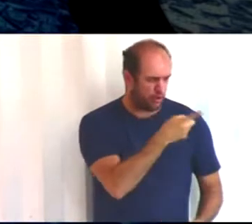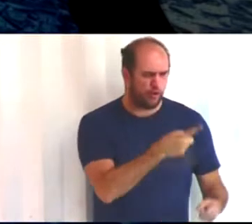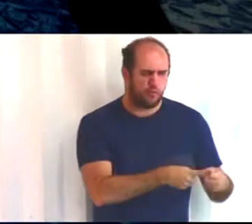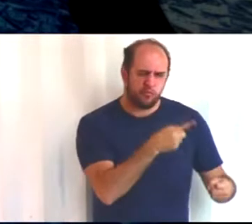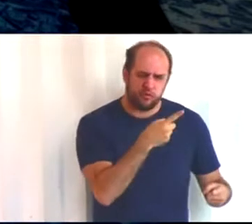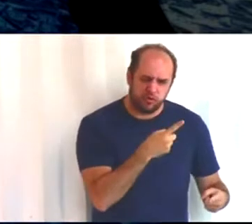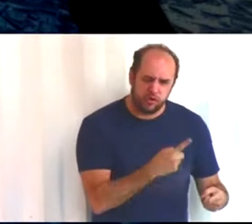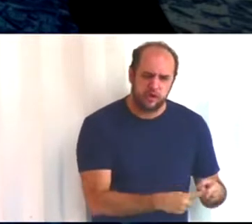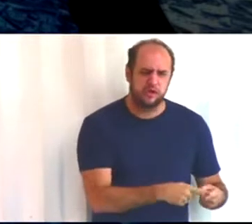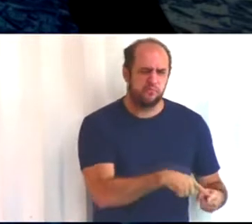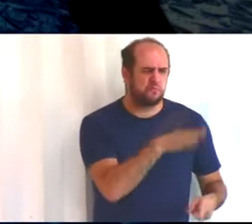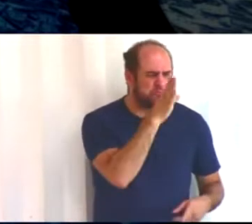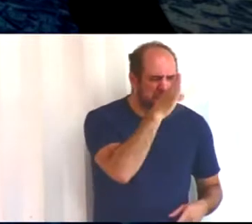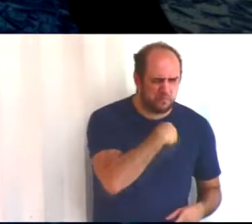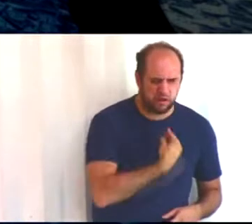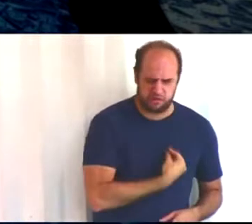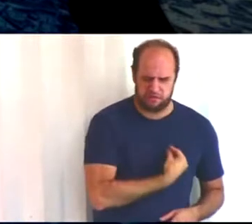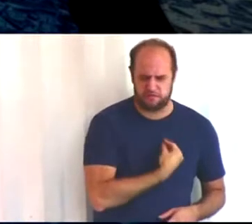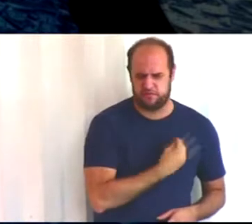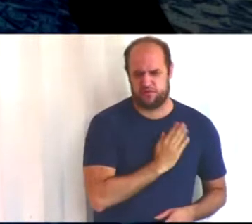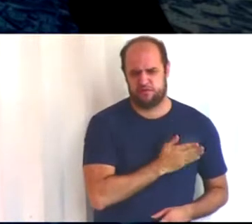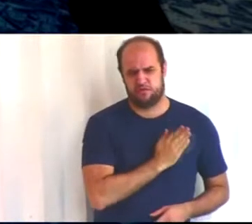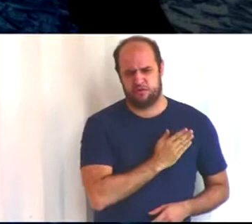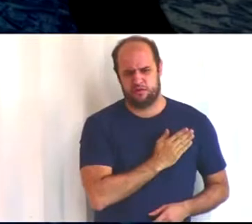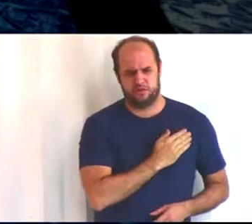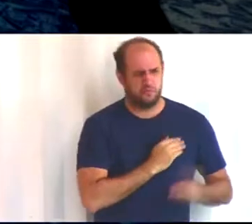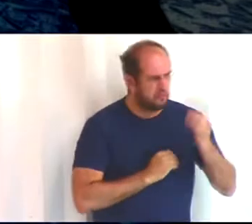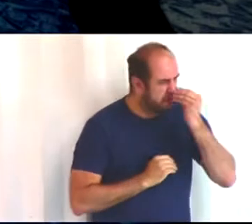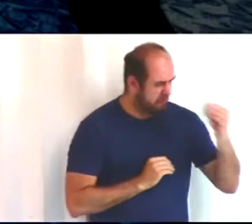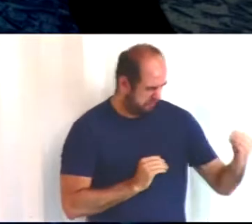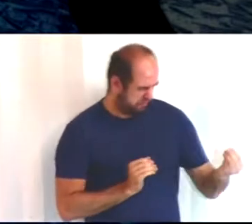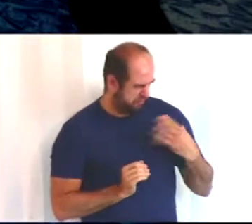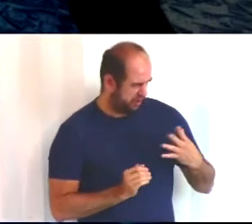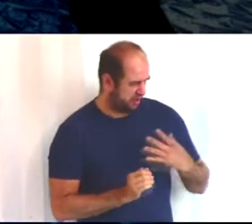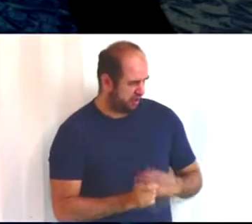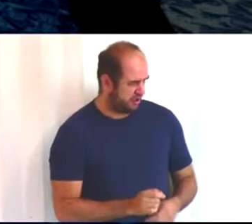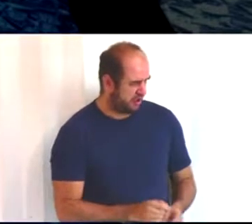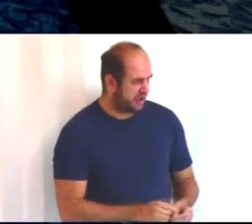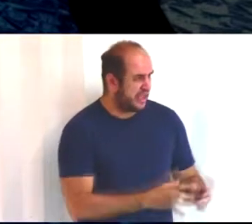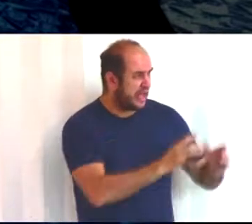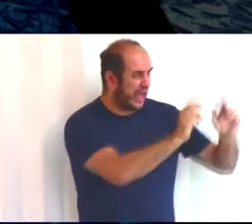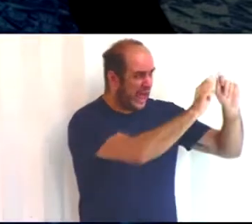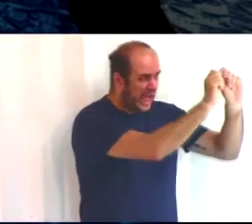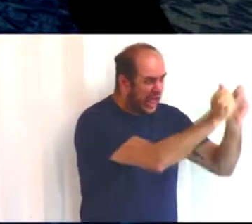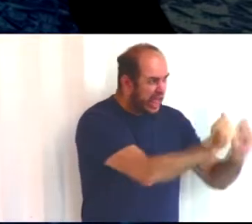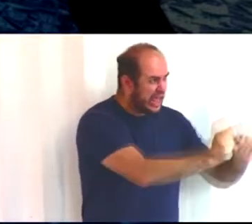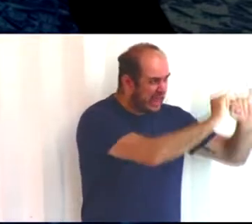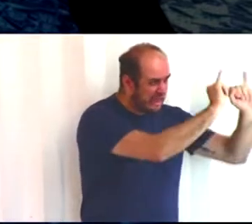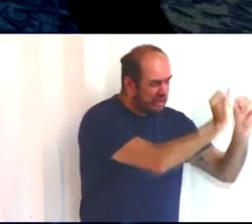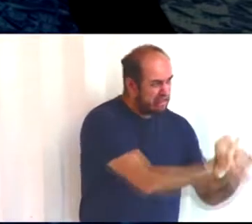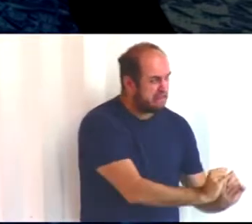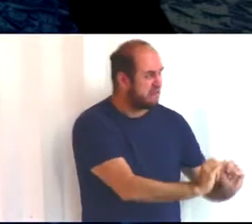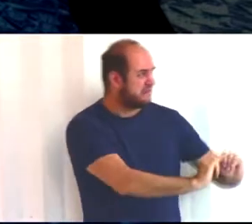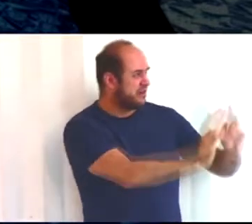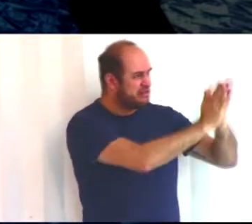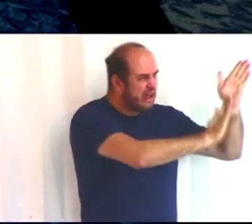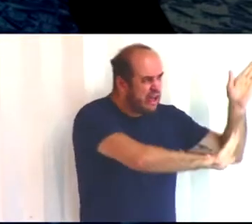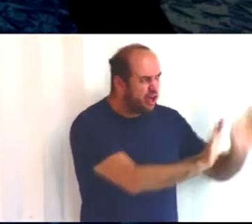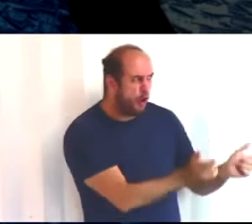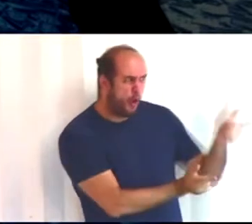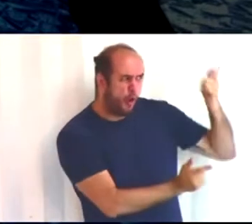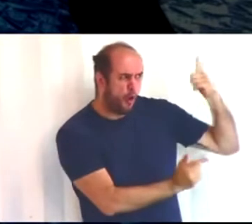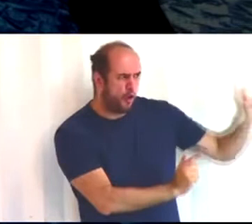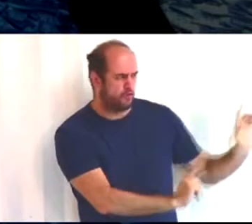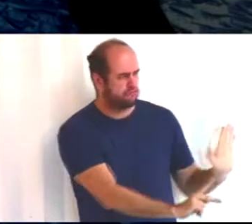toda a malícia deles, pois me deixaram a mim e queimaram incenso a deuses estranhos e adoraram as obras das